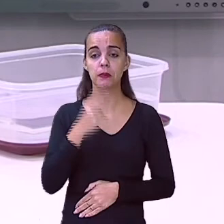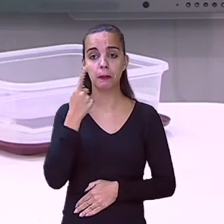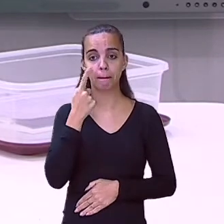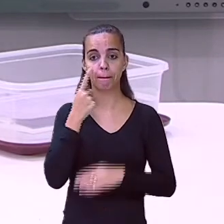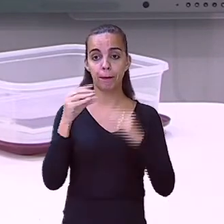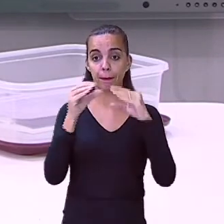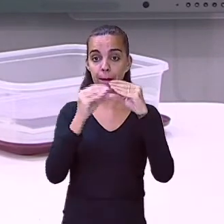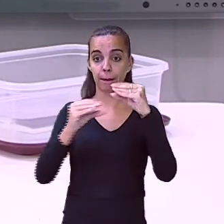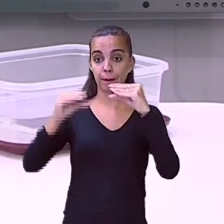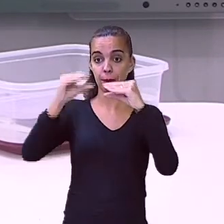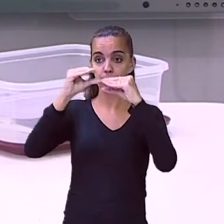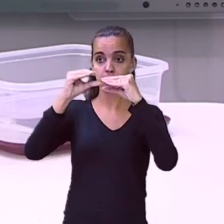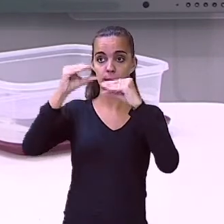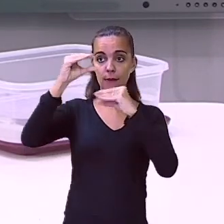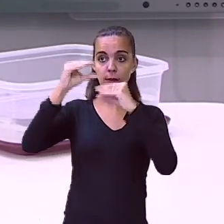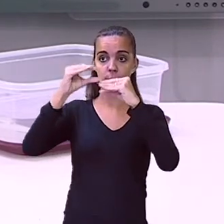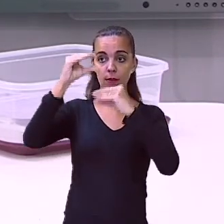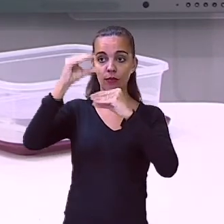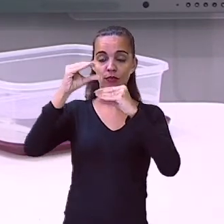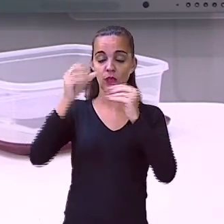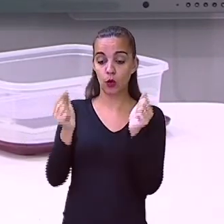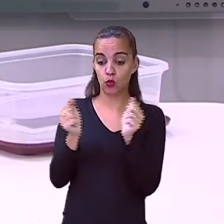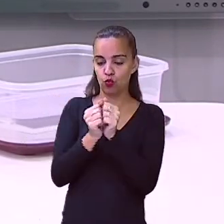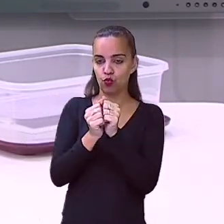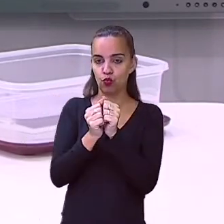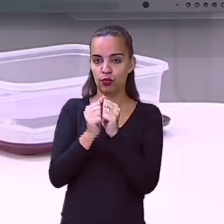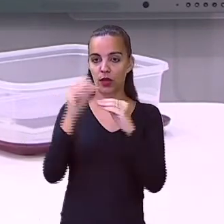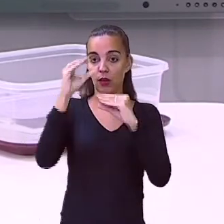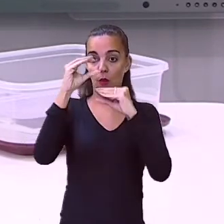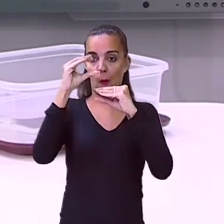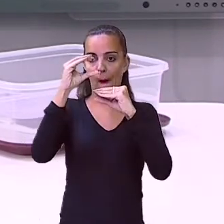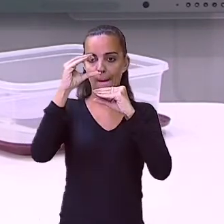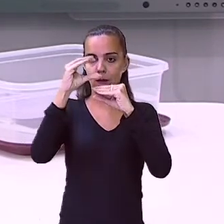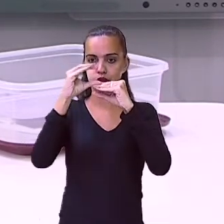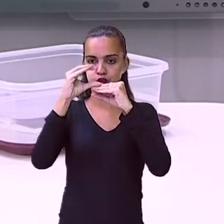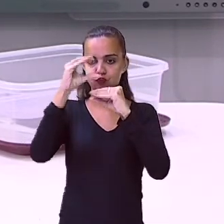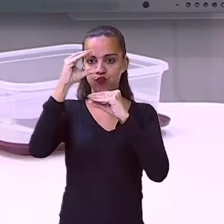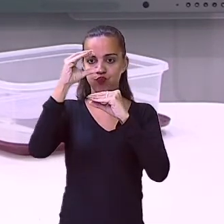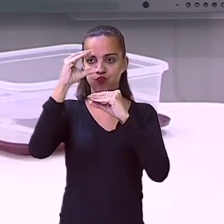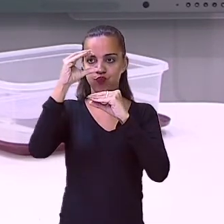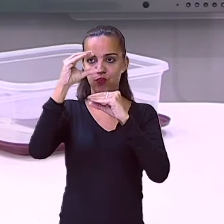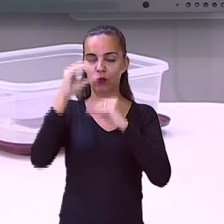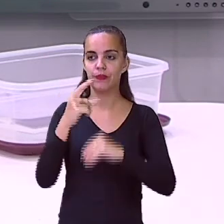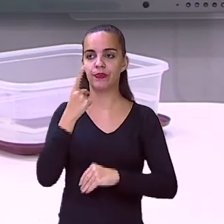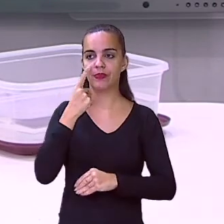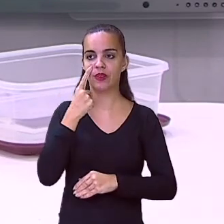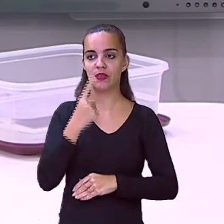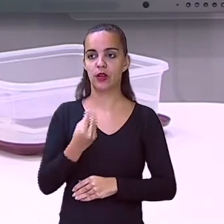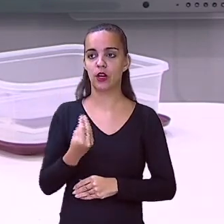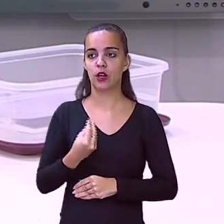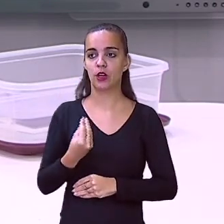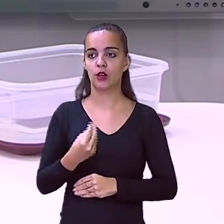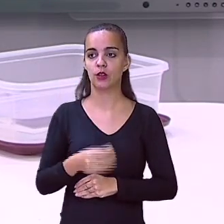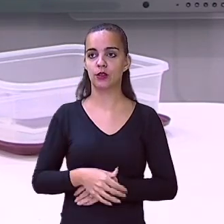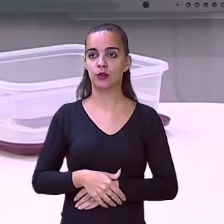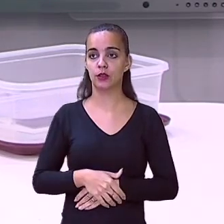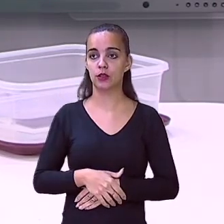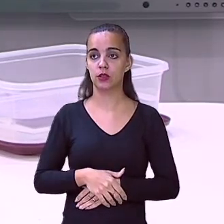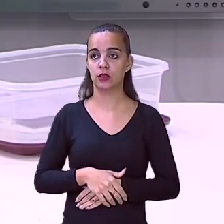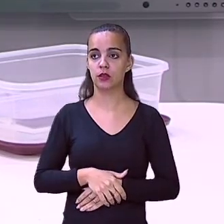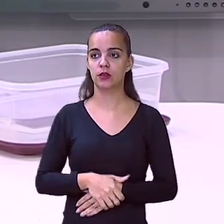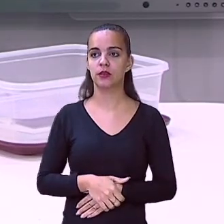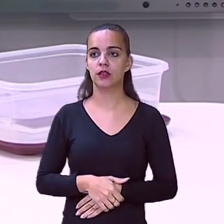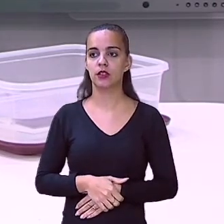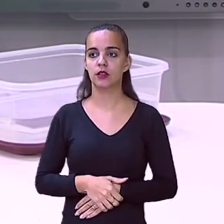substâncias que estão juntas aqui? Água e o pó de café.